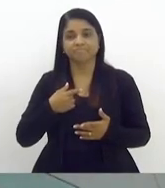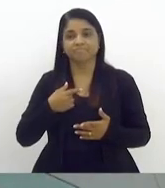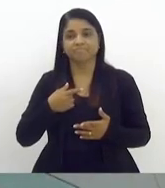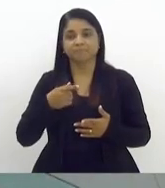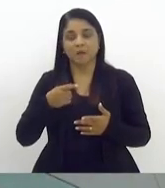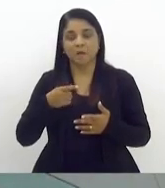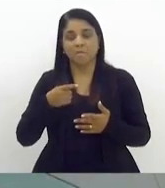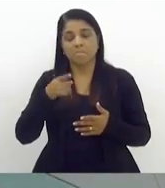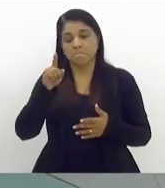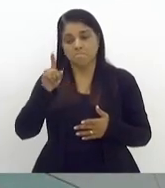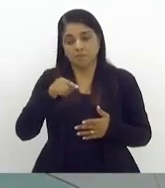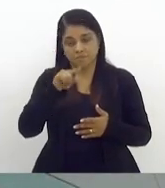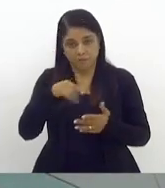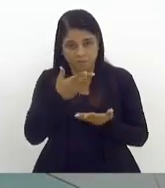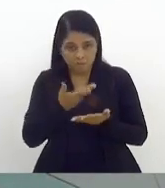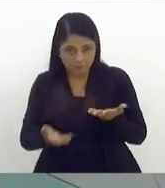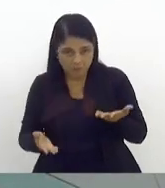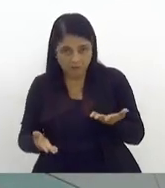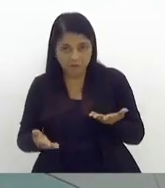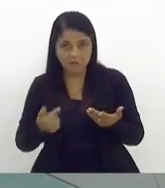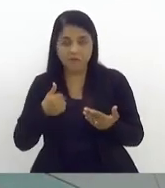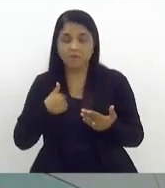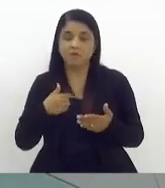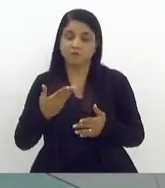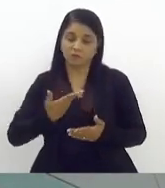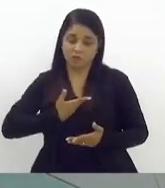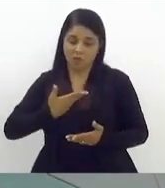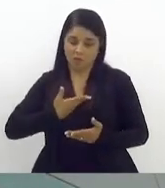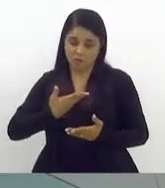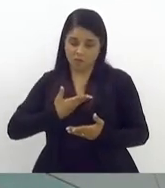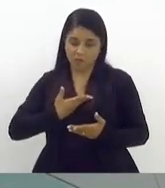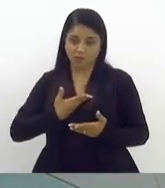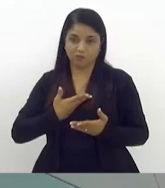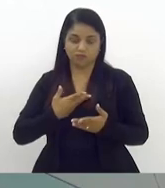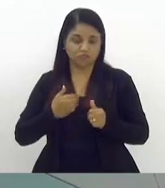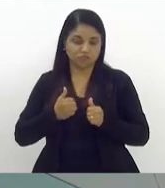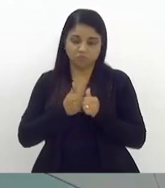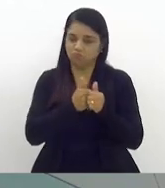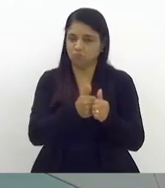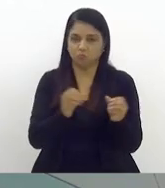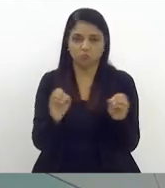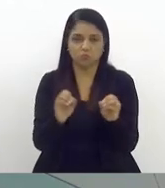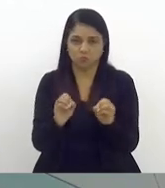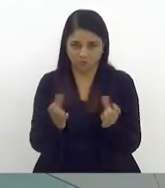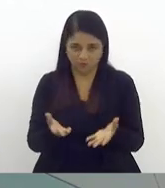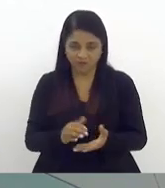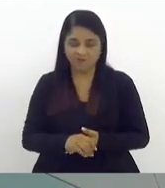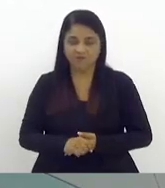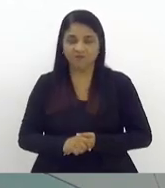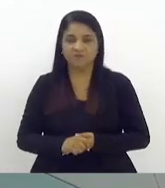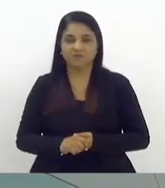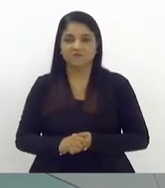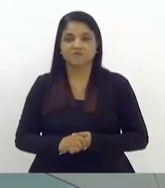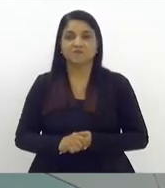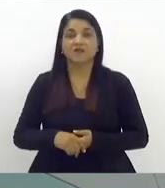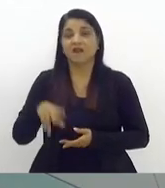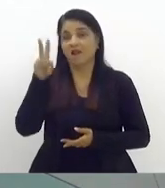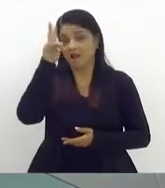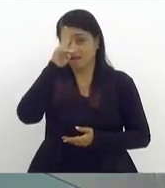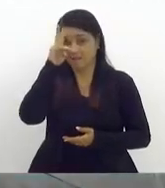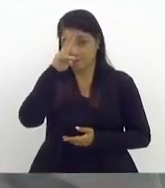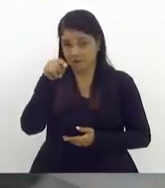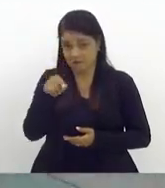lembrar, inclusive meus companheiros de oposição não me acompanharam, né? Só de lembrar